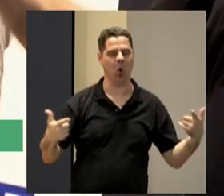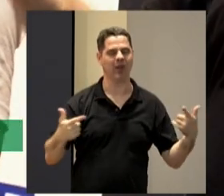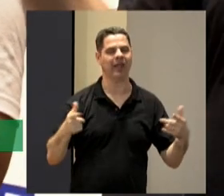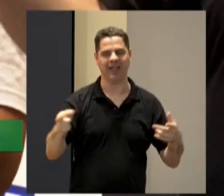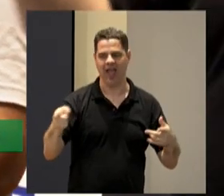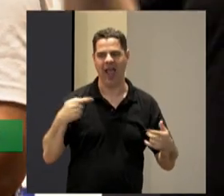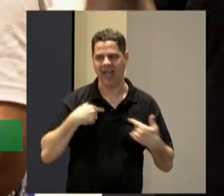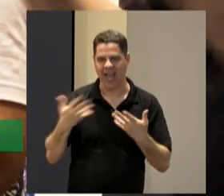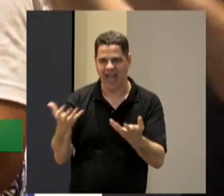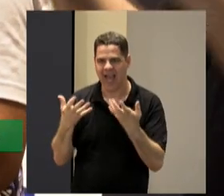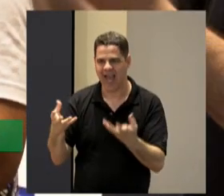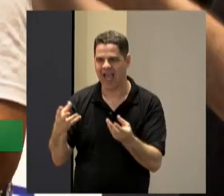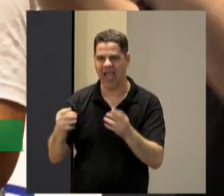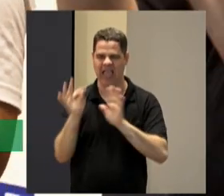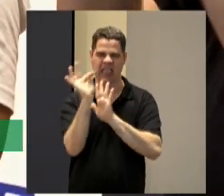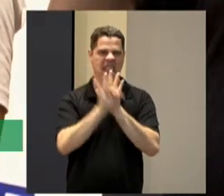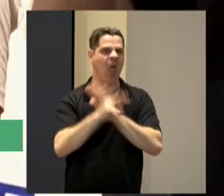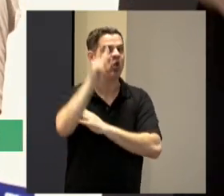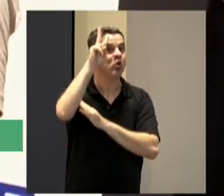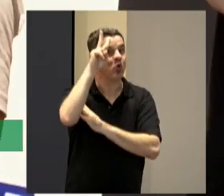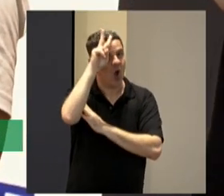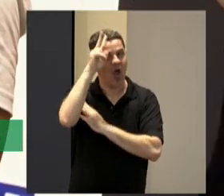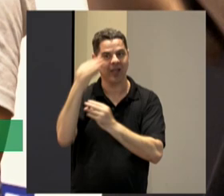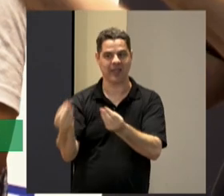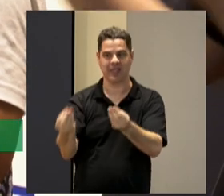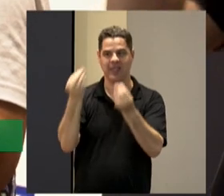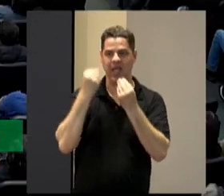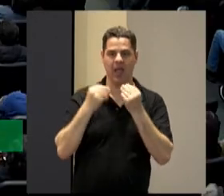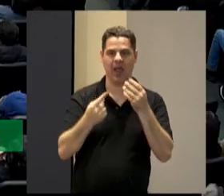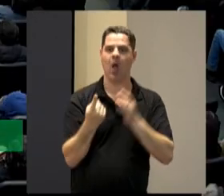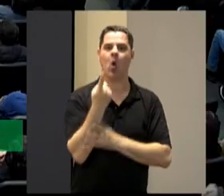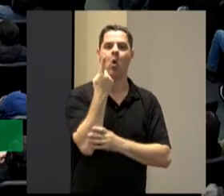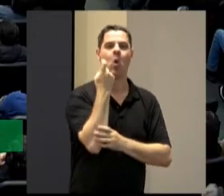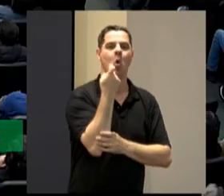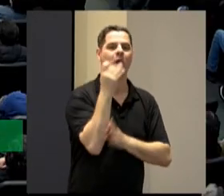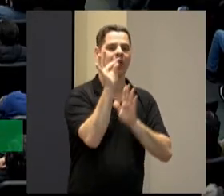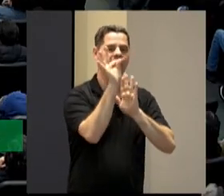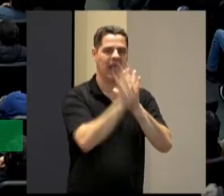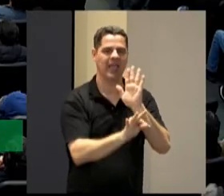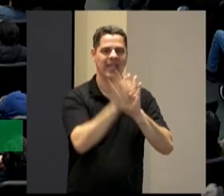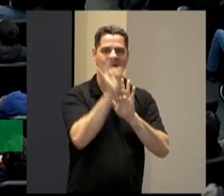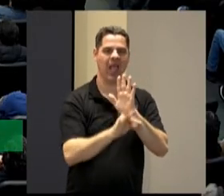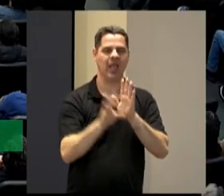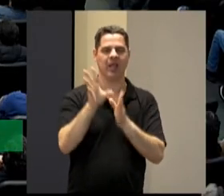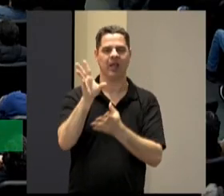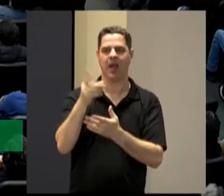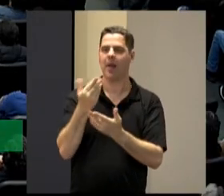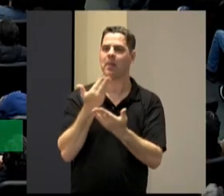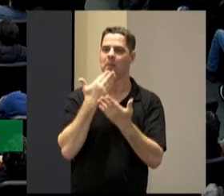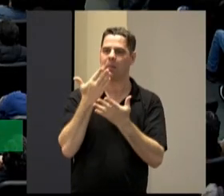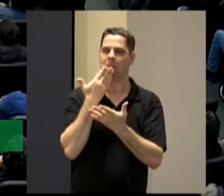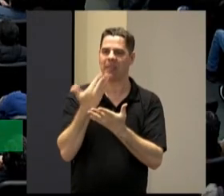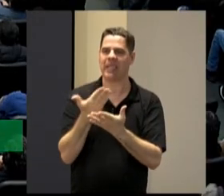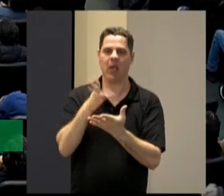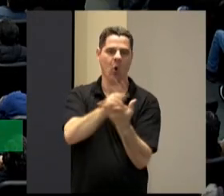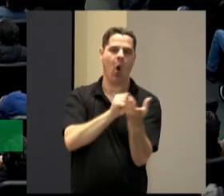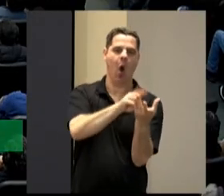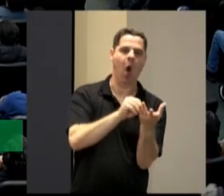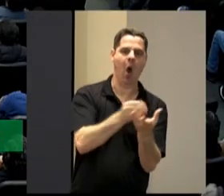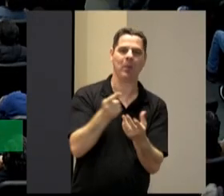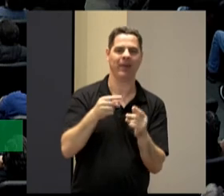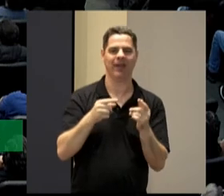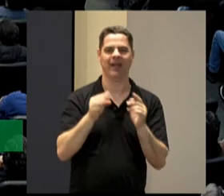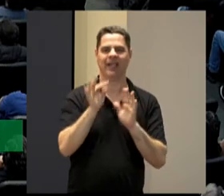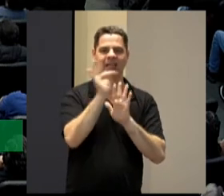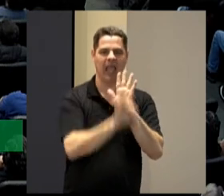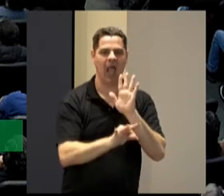Gostaria muito, professora, é um texto histórico. Foi o único no Brasil. Reproduzimos tantos, pediam tanta cópia de tudo quanto é